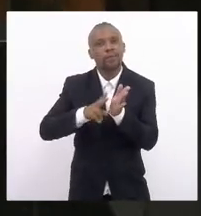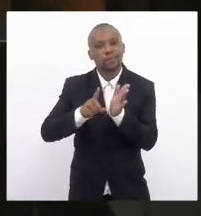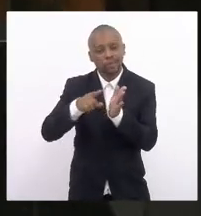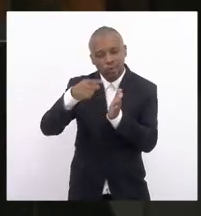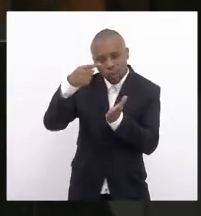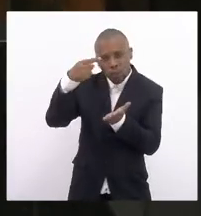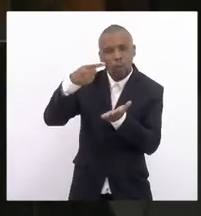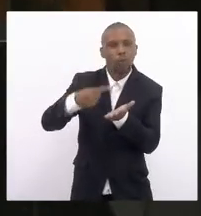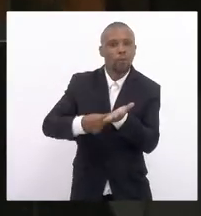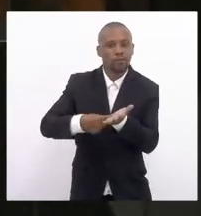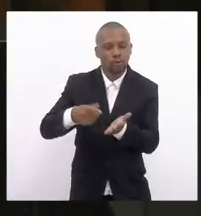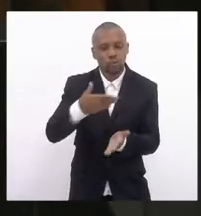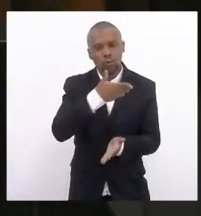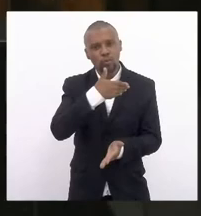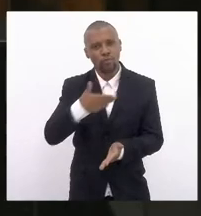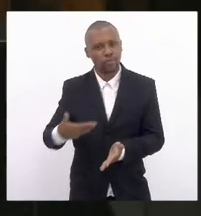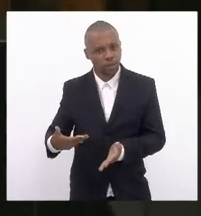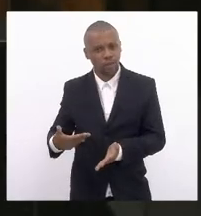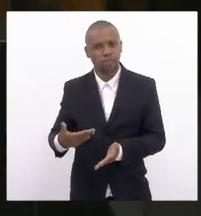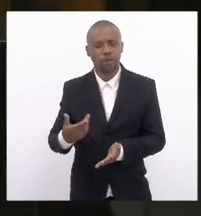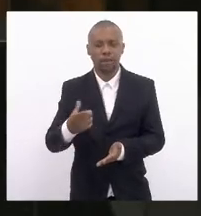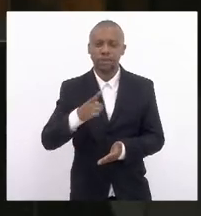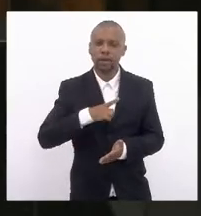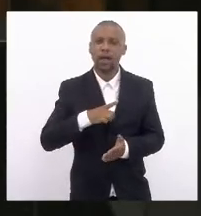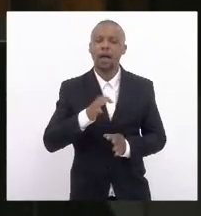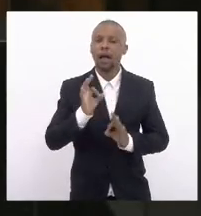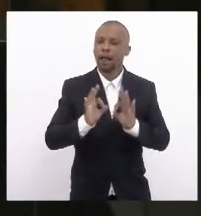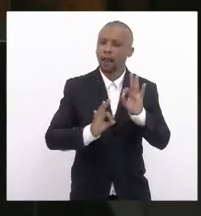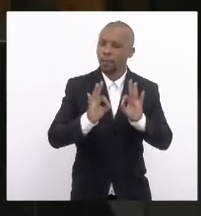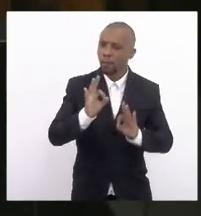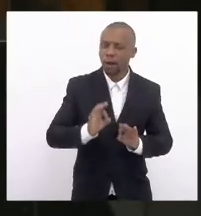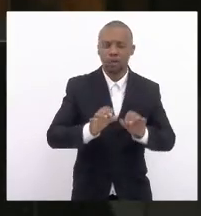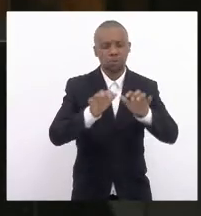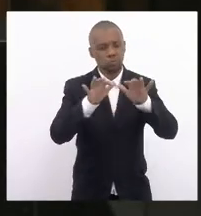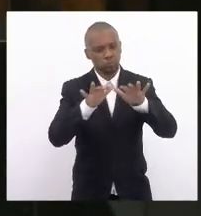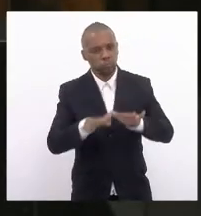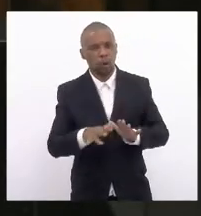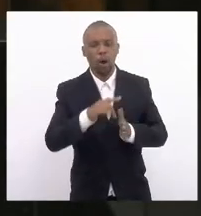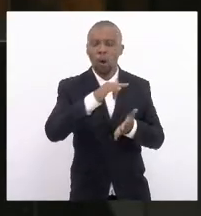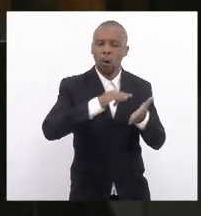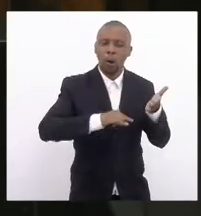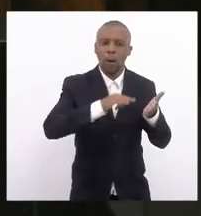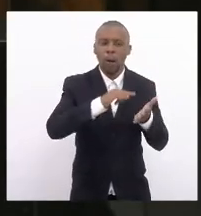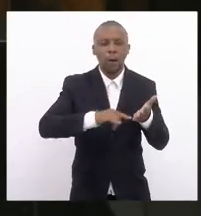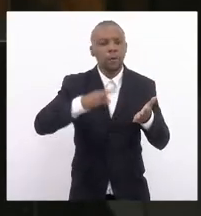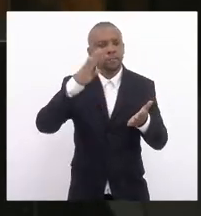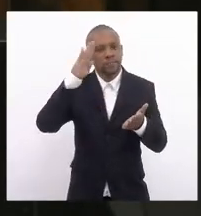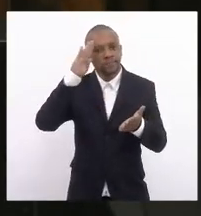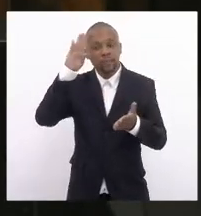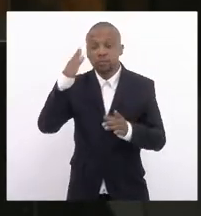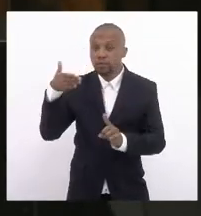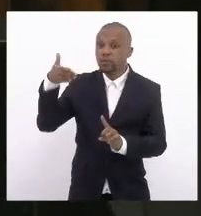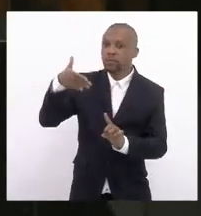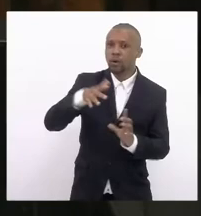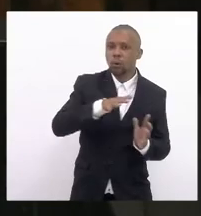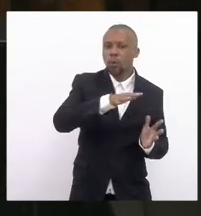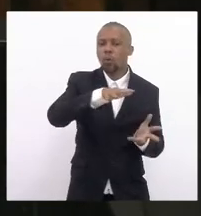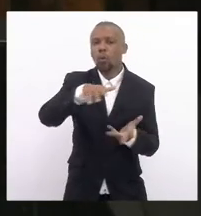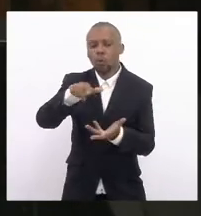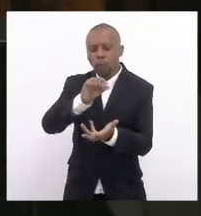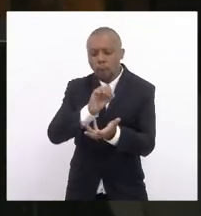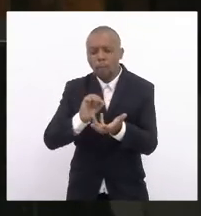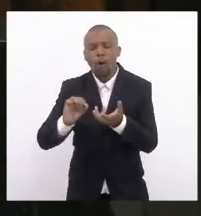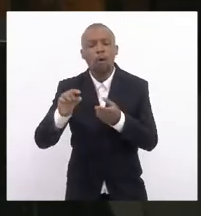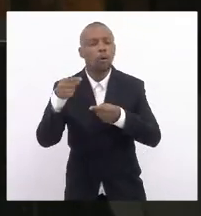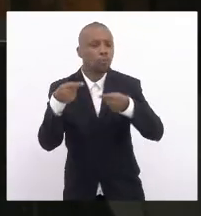Estado ao subscrever um documento que é, na verdade, o ponto de inflexão no mundo do debate sobre a inclusão da pessoa com